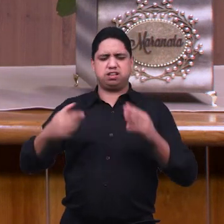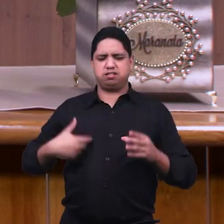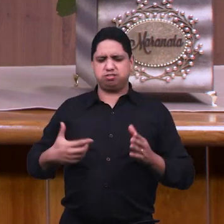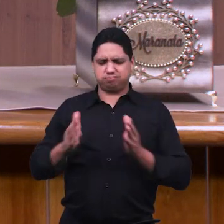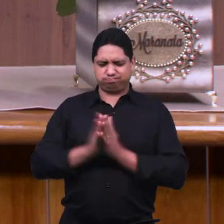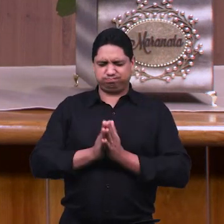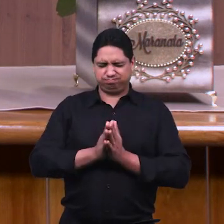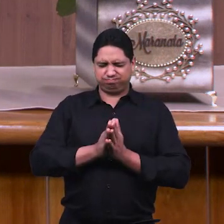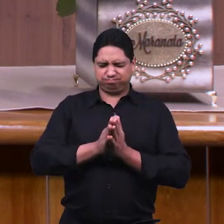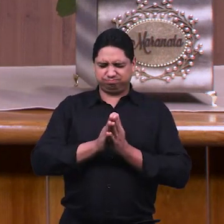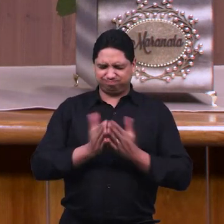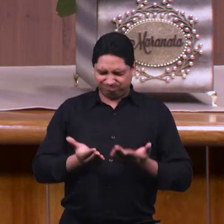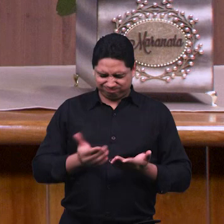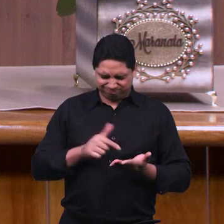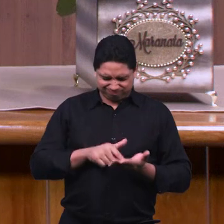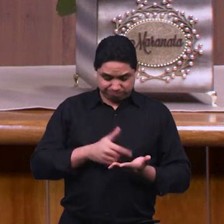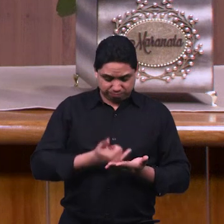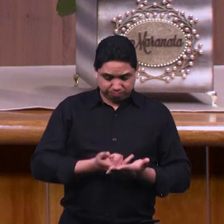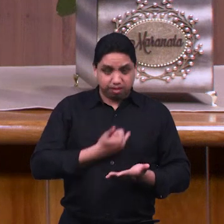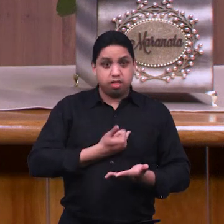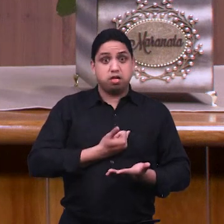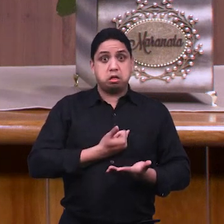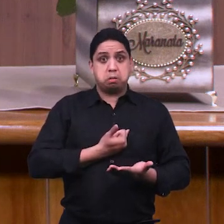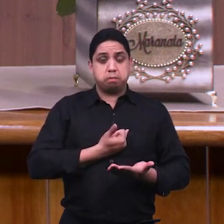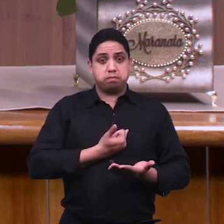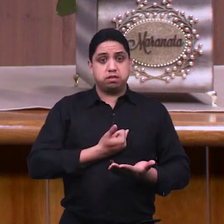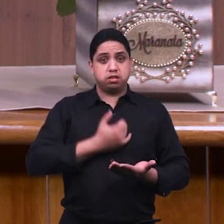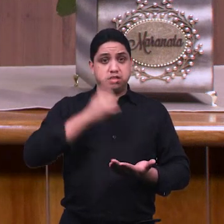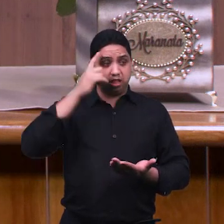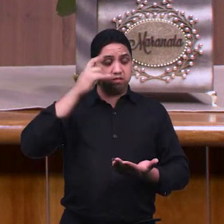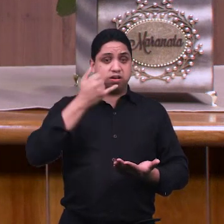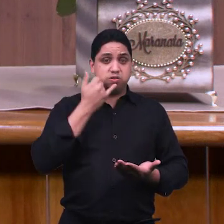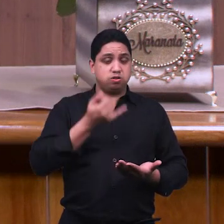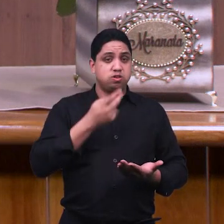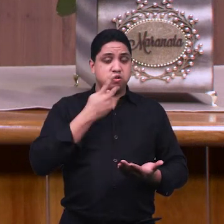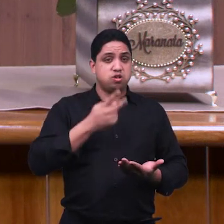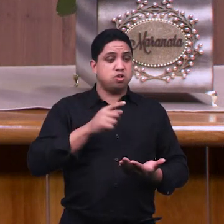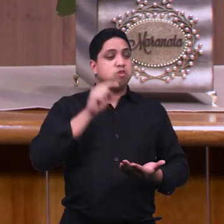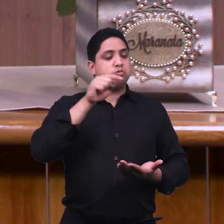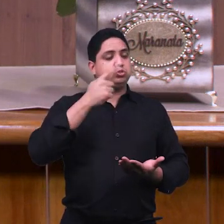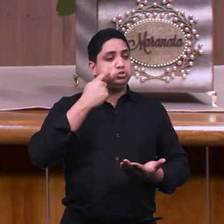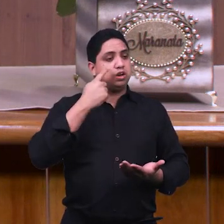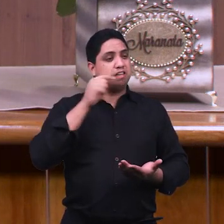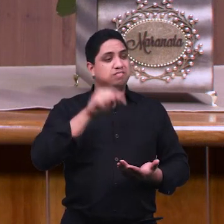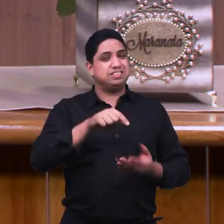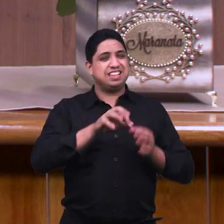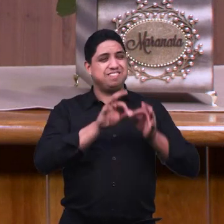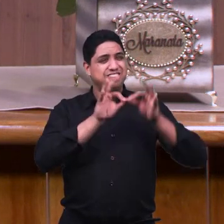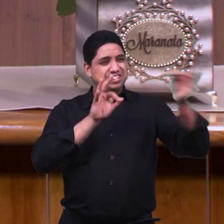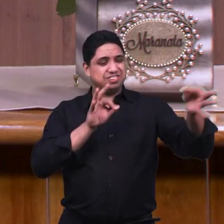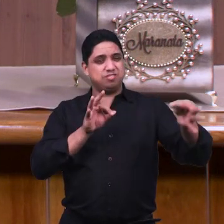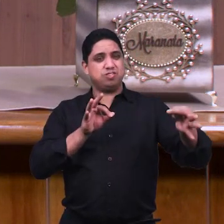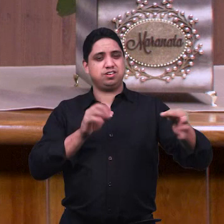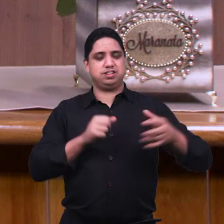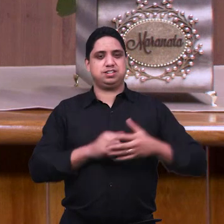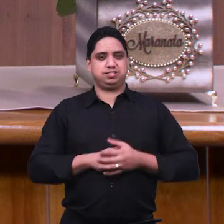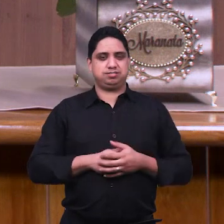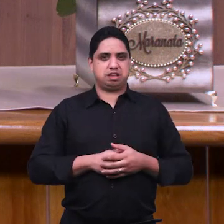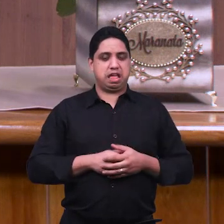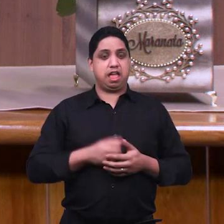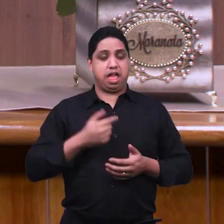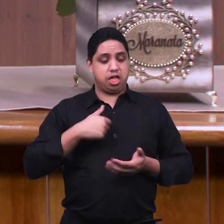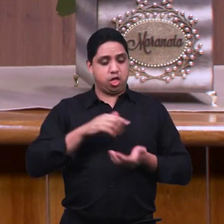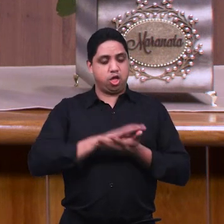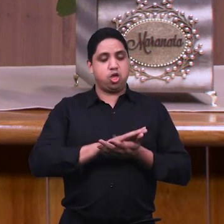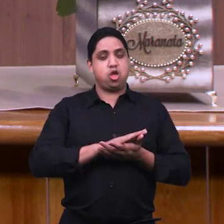palavra, Deus falou, quebrantai vós que vem de longes terras e serei feitos em pedaços. Eu pensei, como é que ele sabe que eu vim de